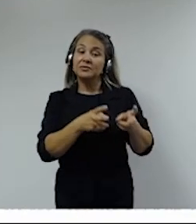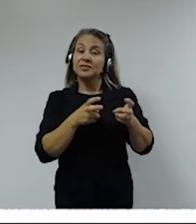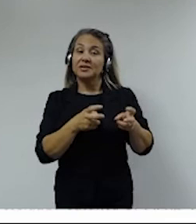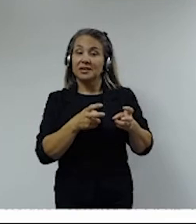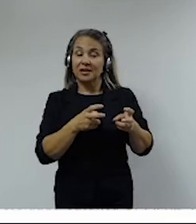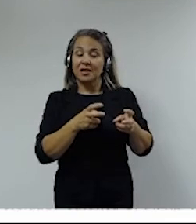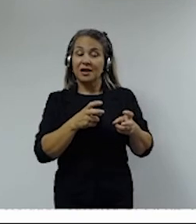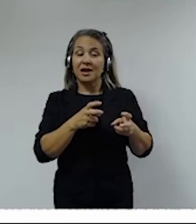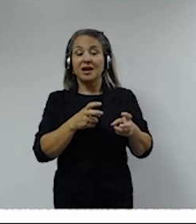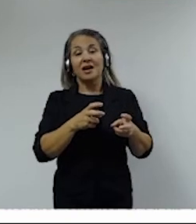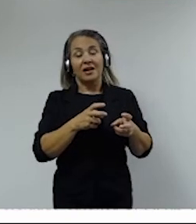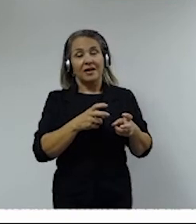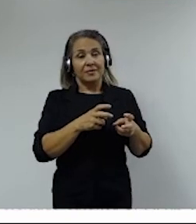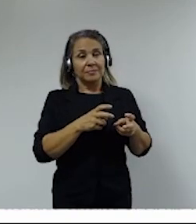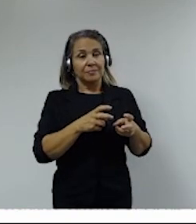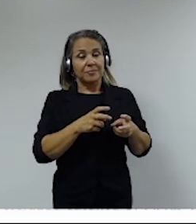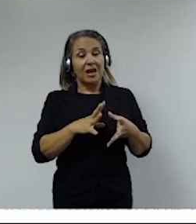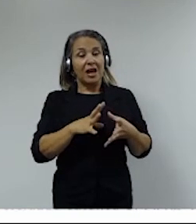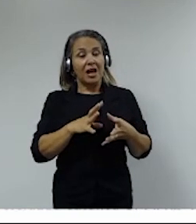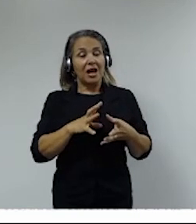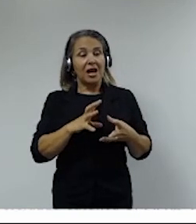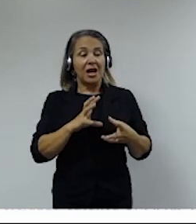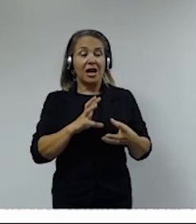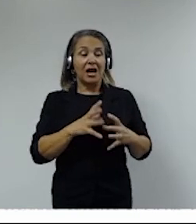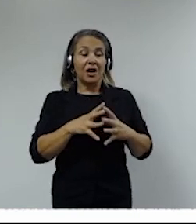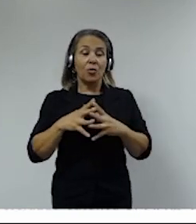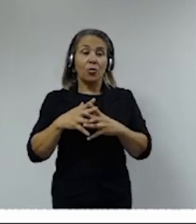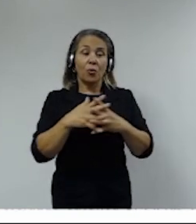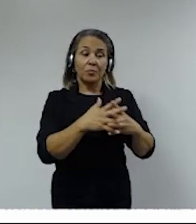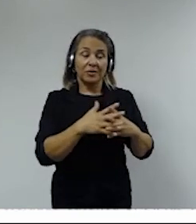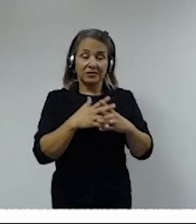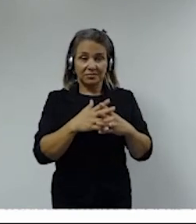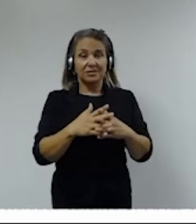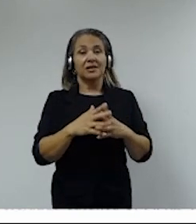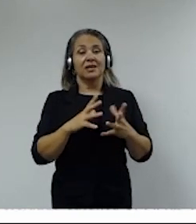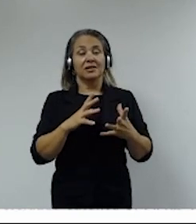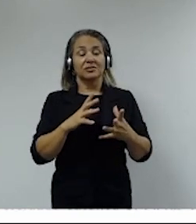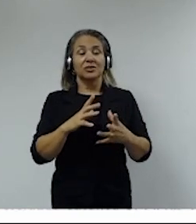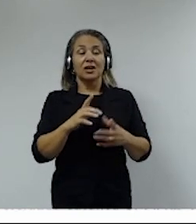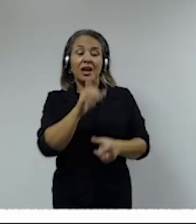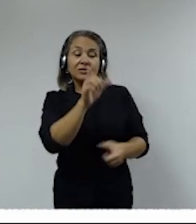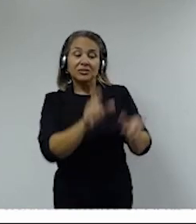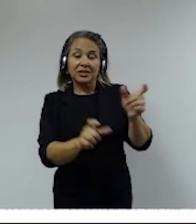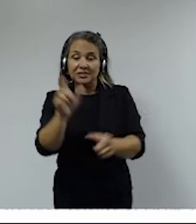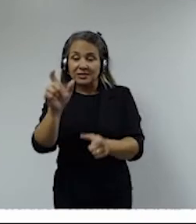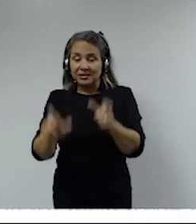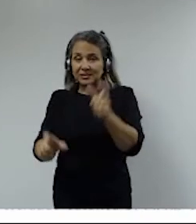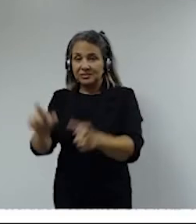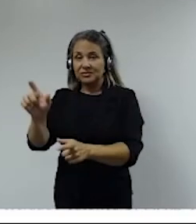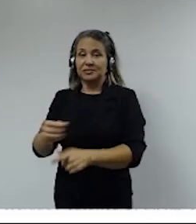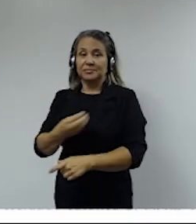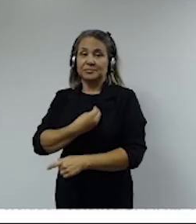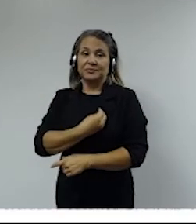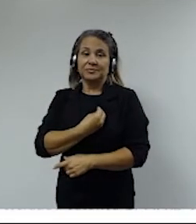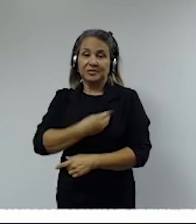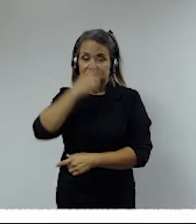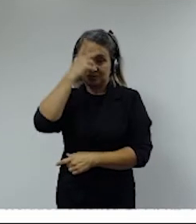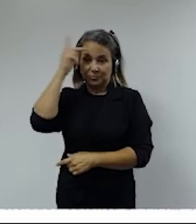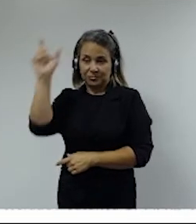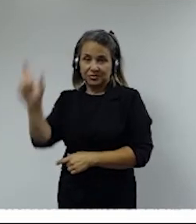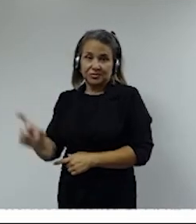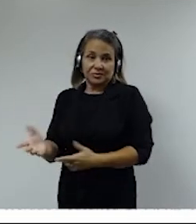a complexidade, a gravidade, as características biológicas e as comorbidades das